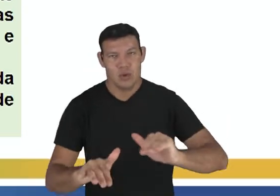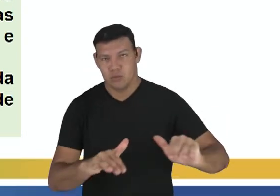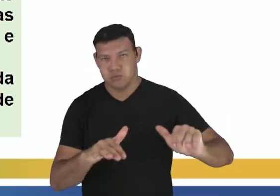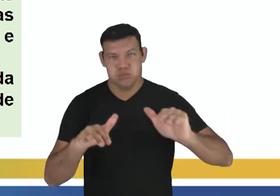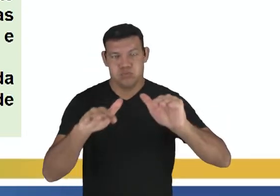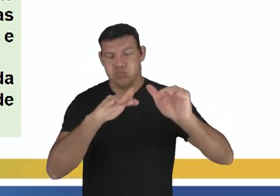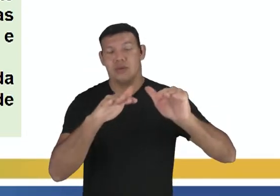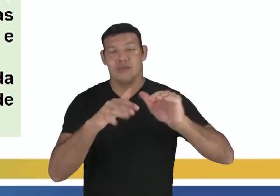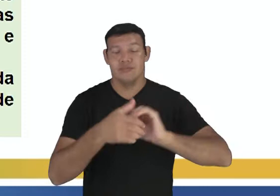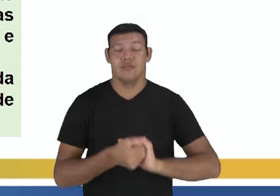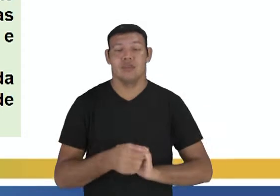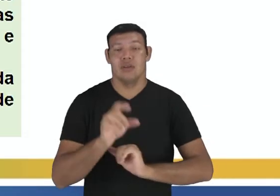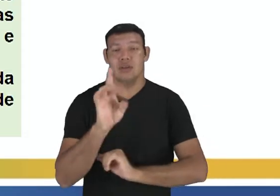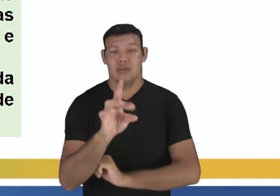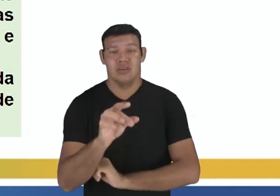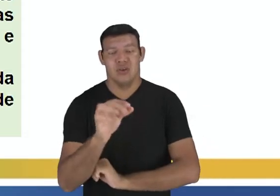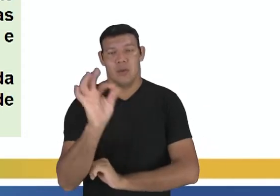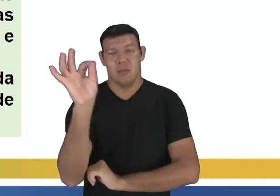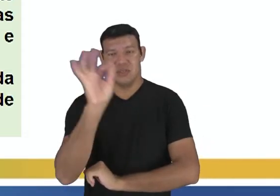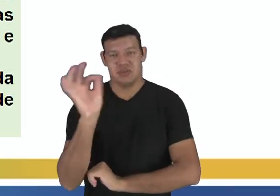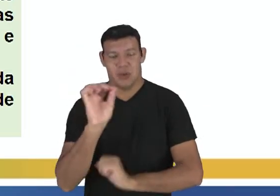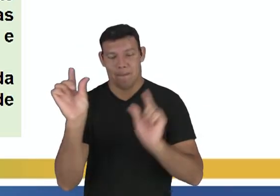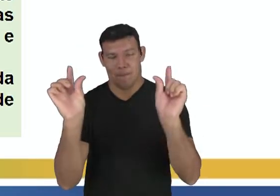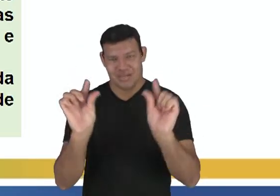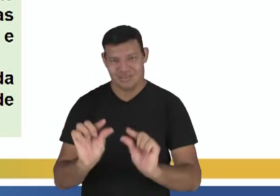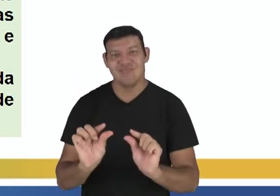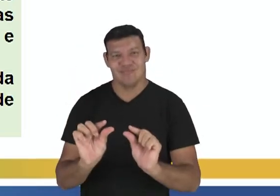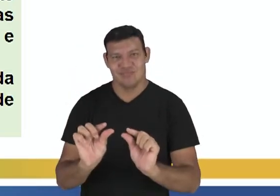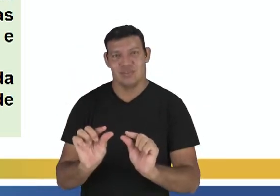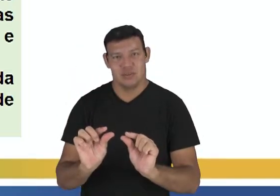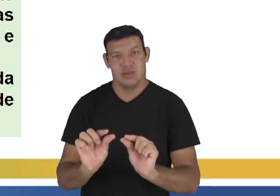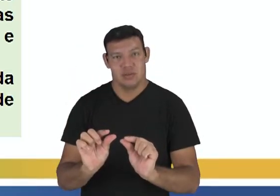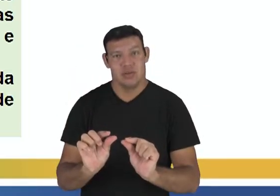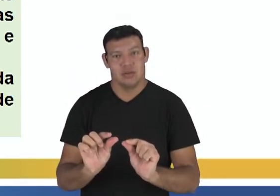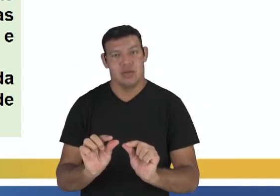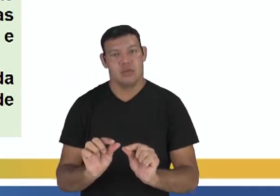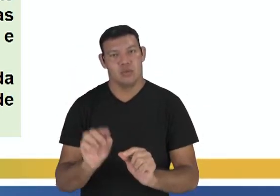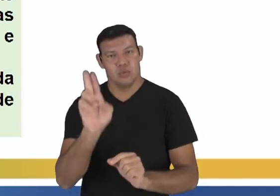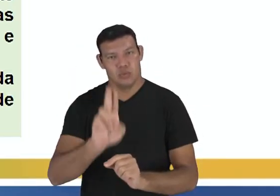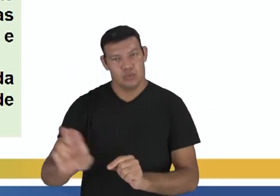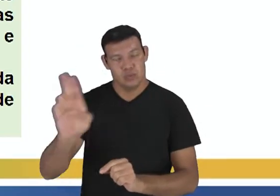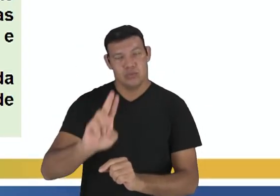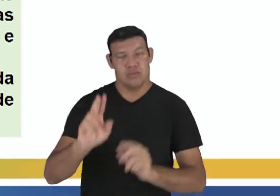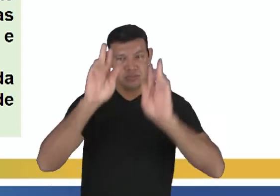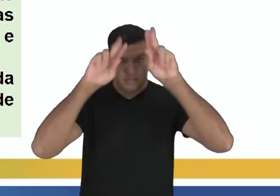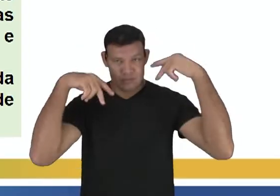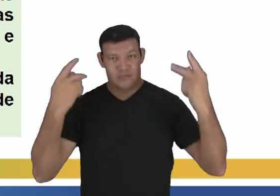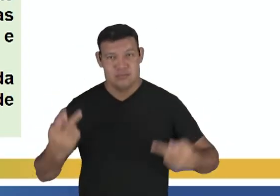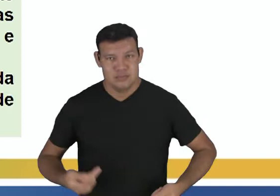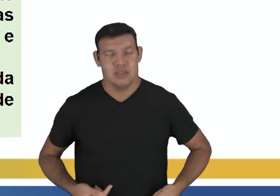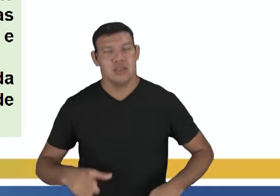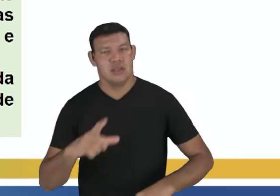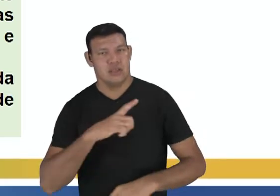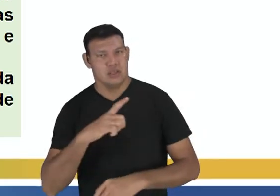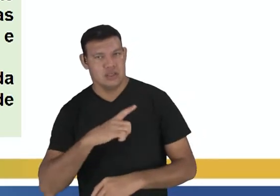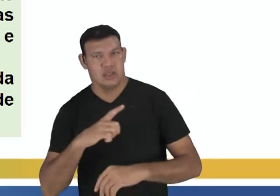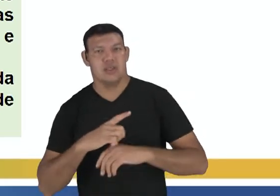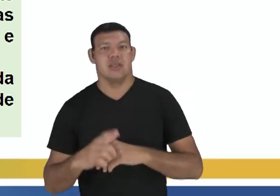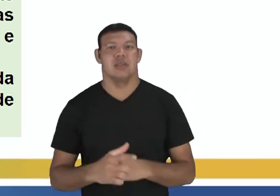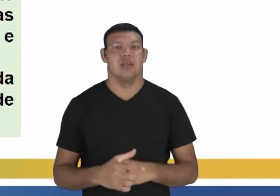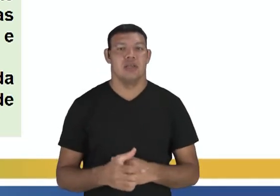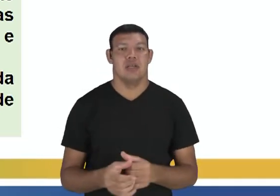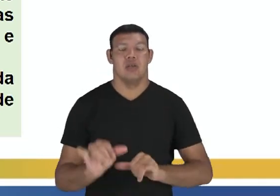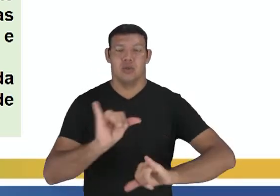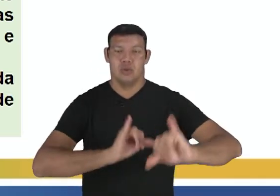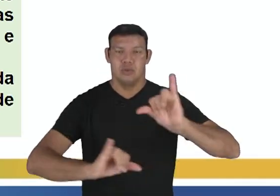pequena parte está disponível para o consumo humano. Grande parte dessa água está poluída com muitas substâncias orgânicas e